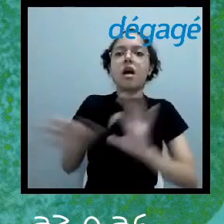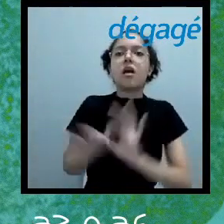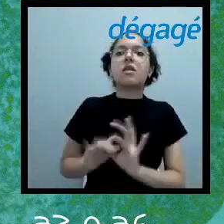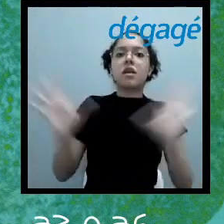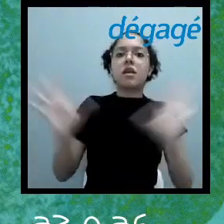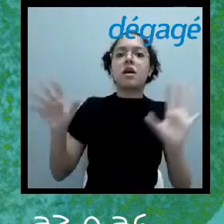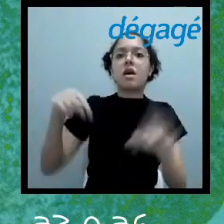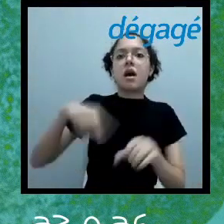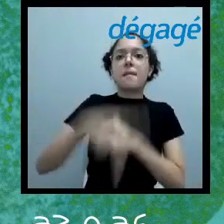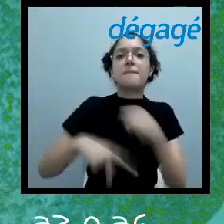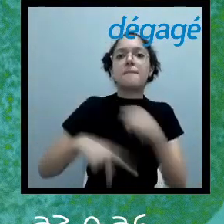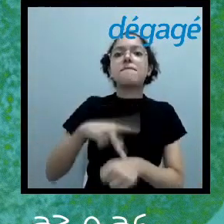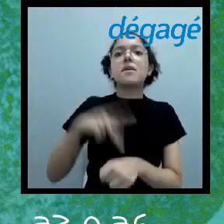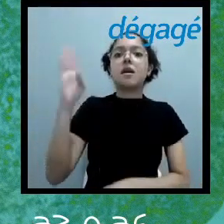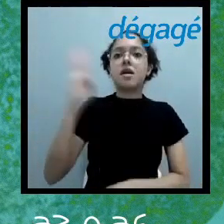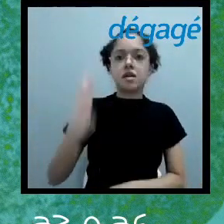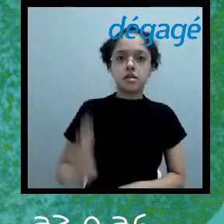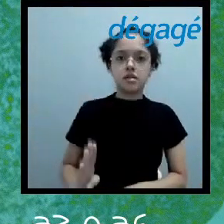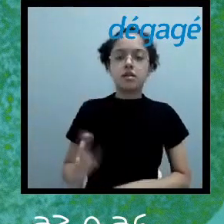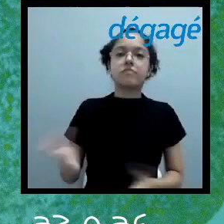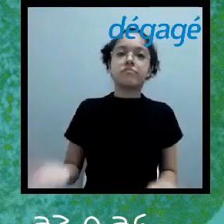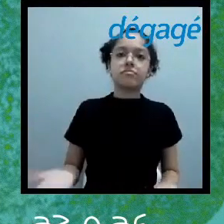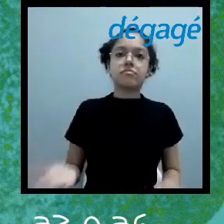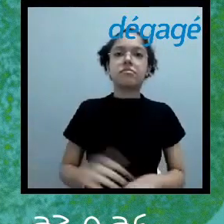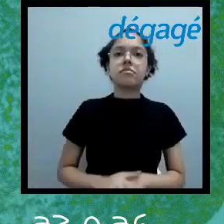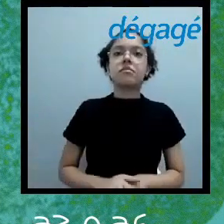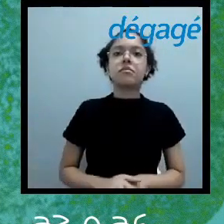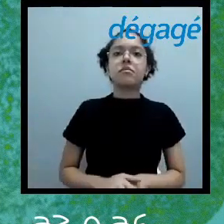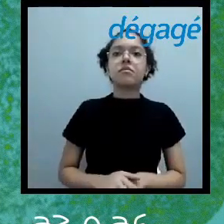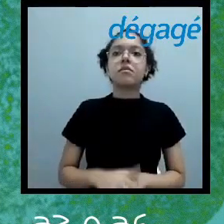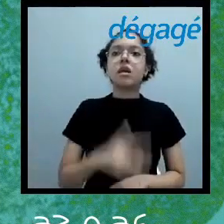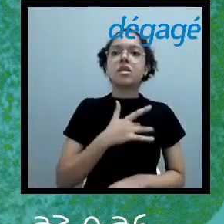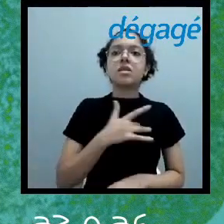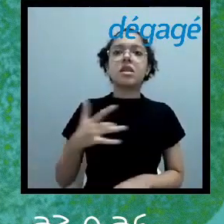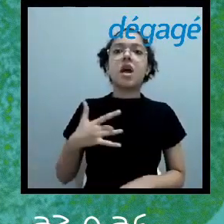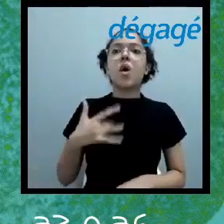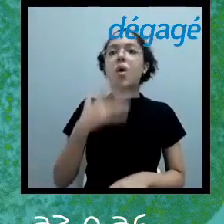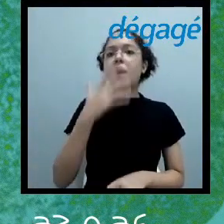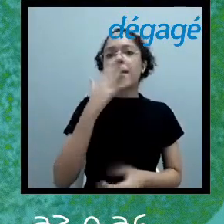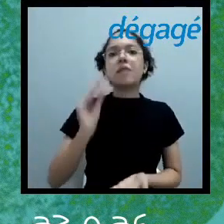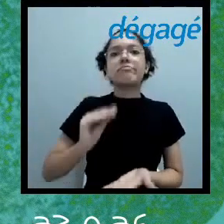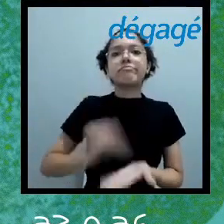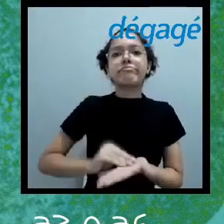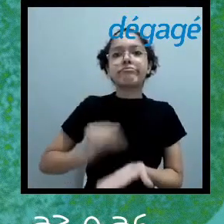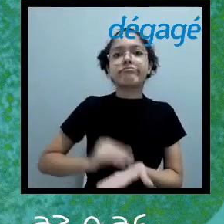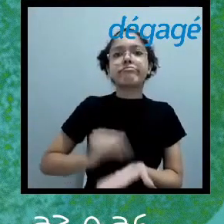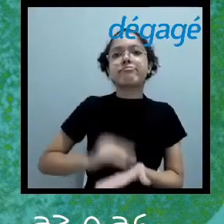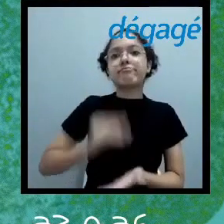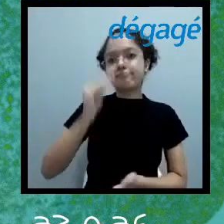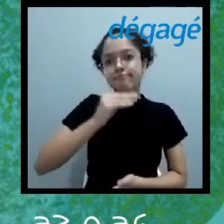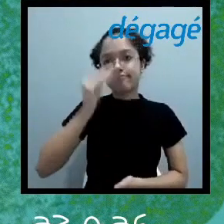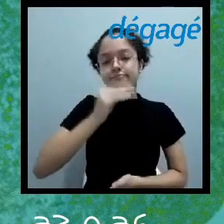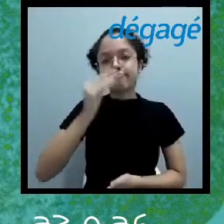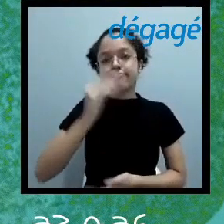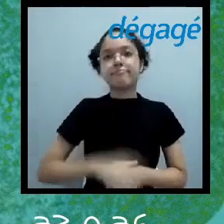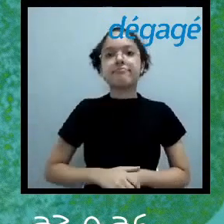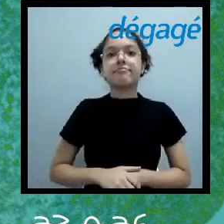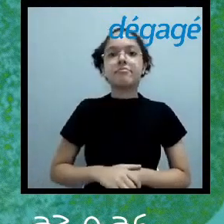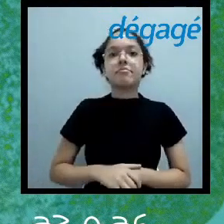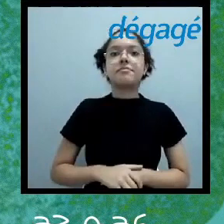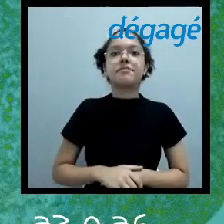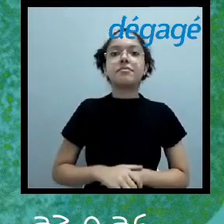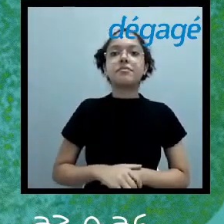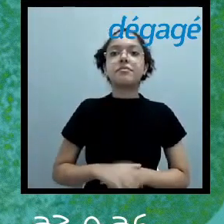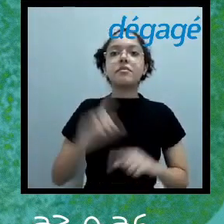desmonte, onde a loucura se prende, a saúde e a educação se vendem. Malucos são os artistas, os pesquisadores da arte, os professores